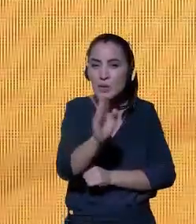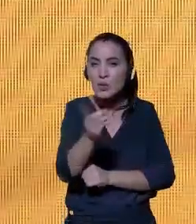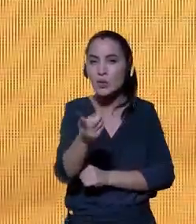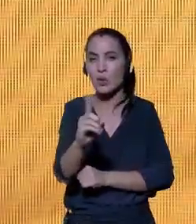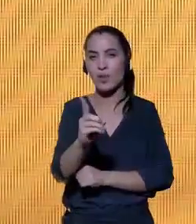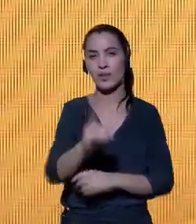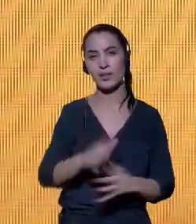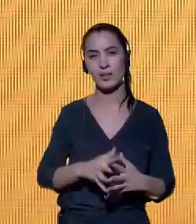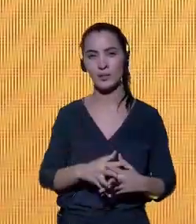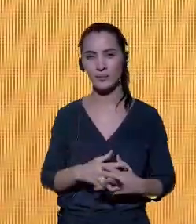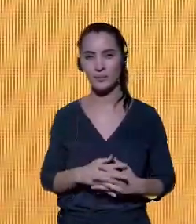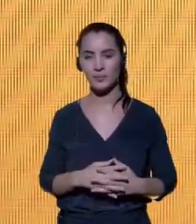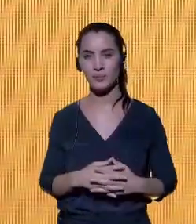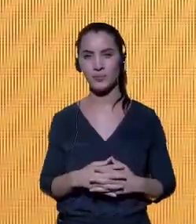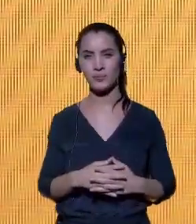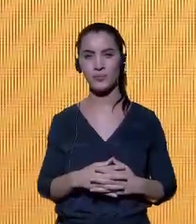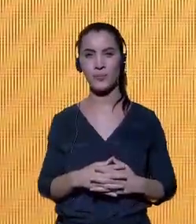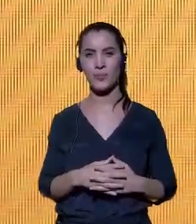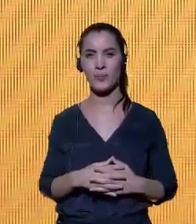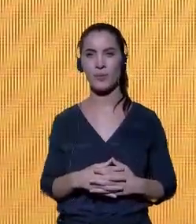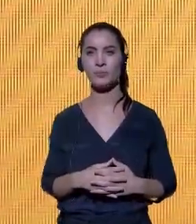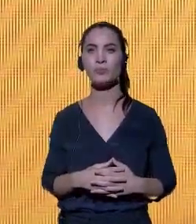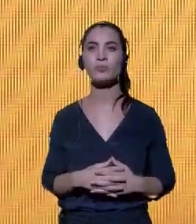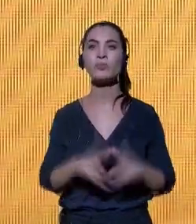dólares. Isso representa